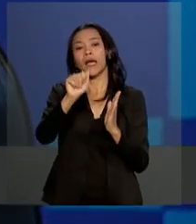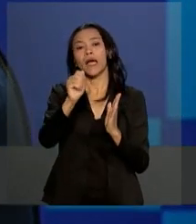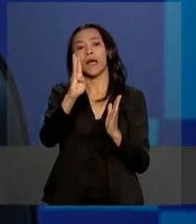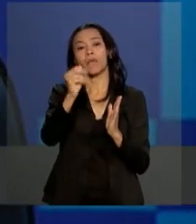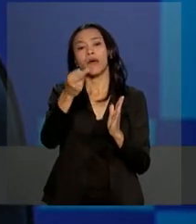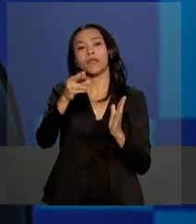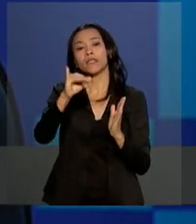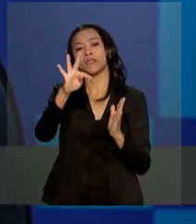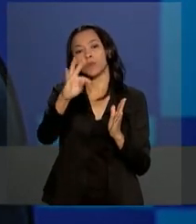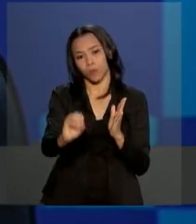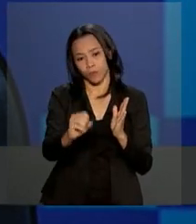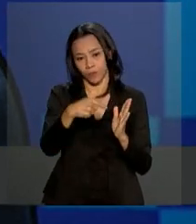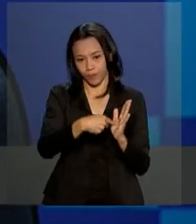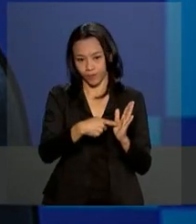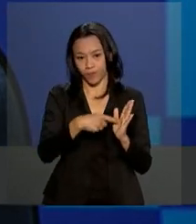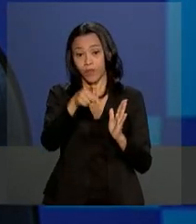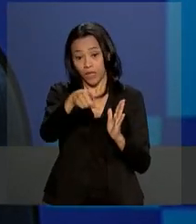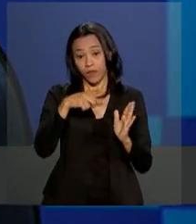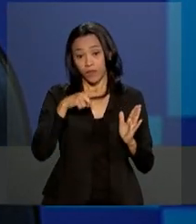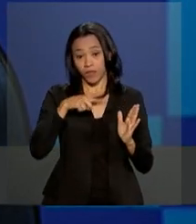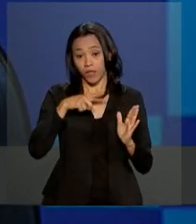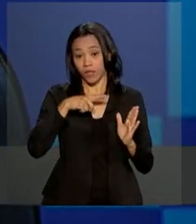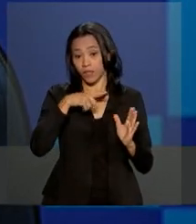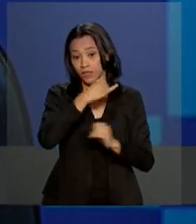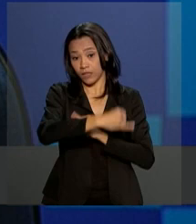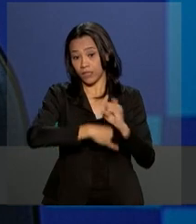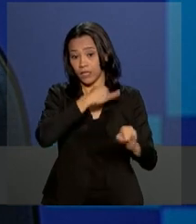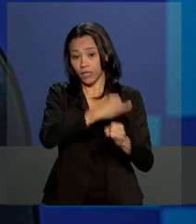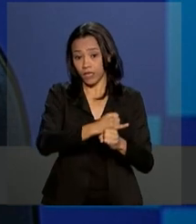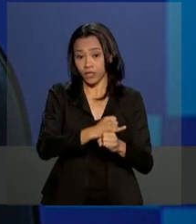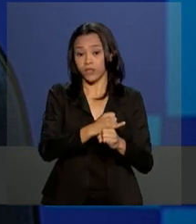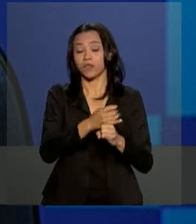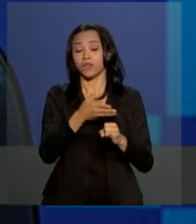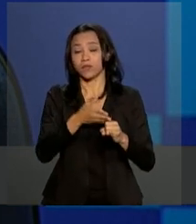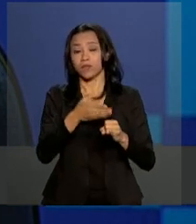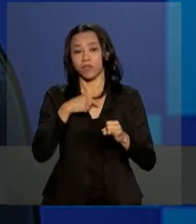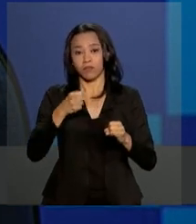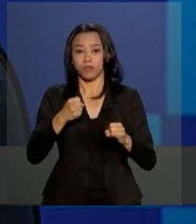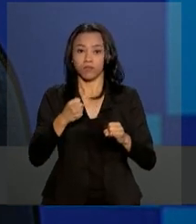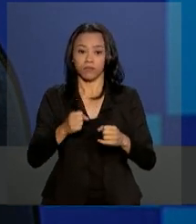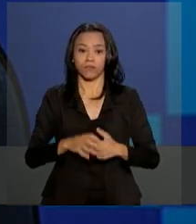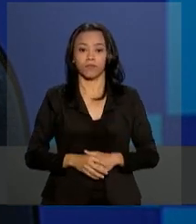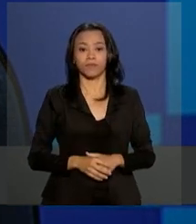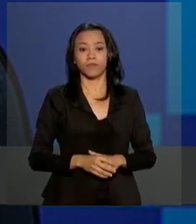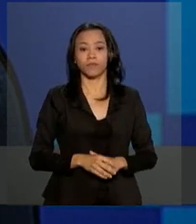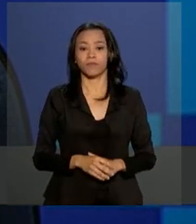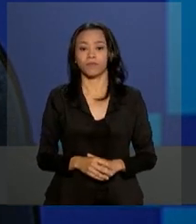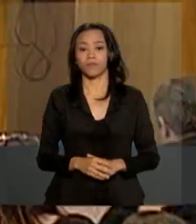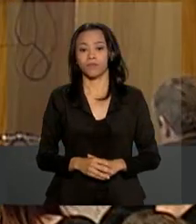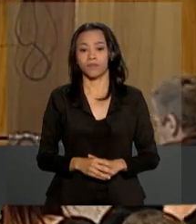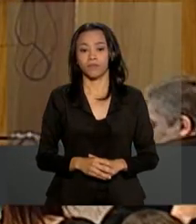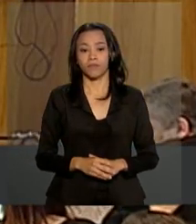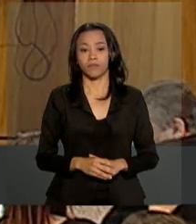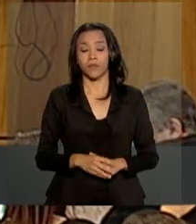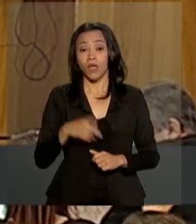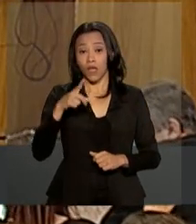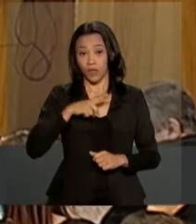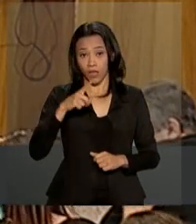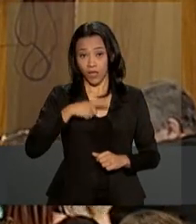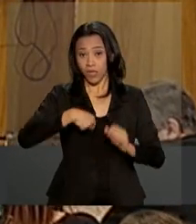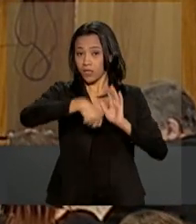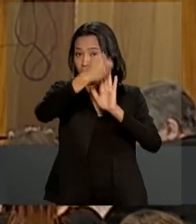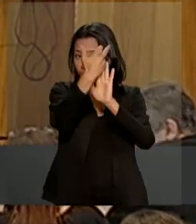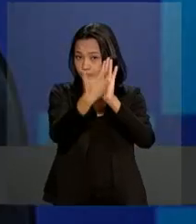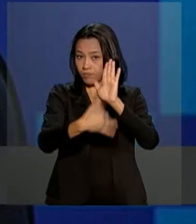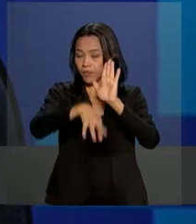recurso automático pelo sistema de correção então não existe recurso administrativo a prova do enem não é bem clara nesse sentido